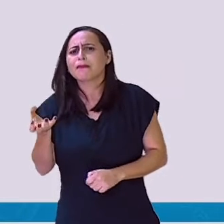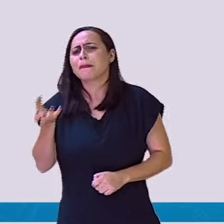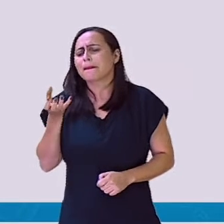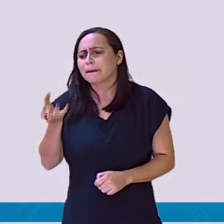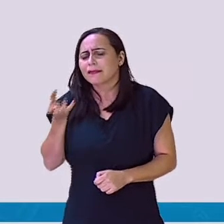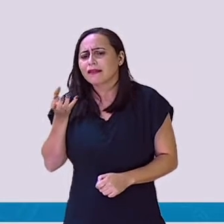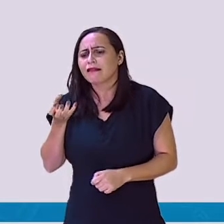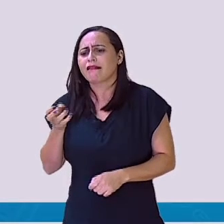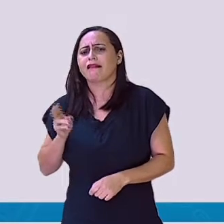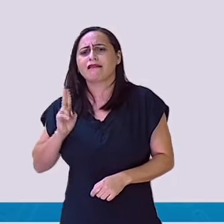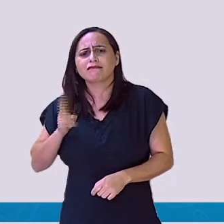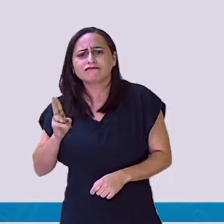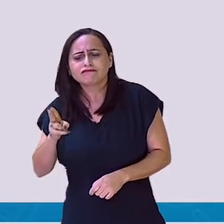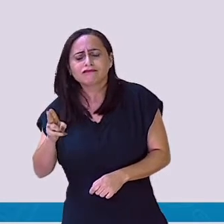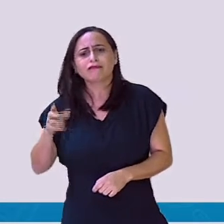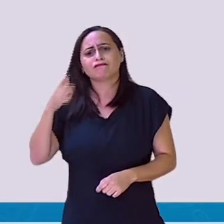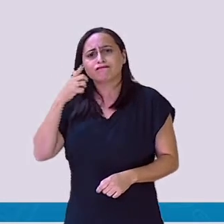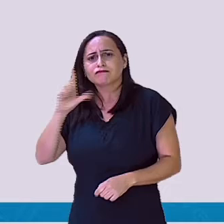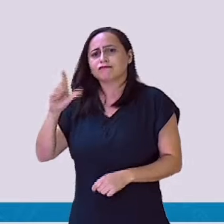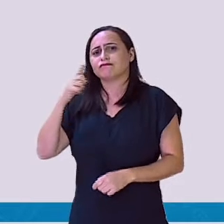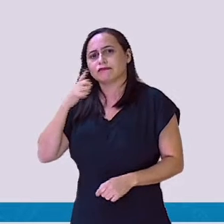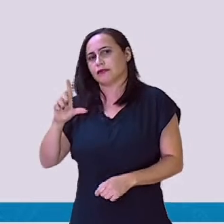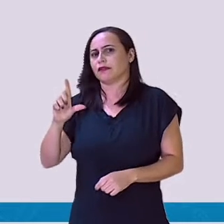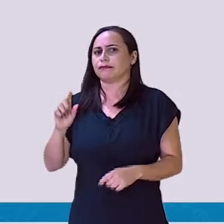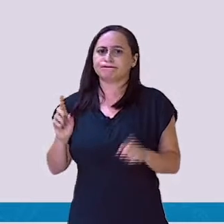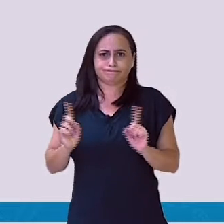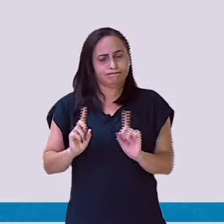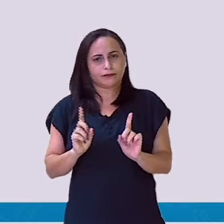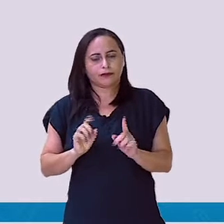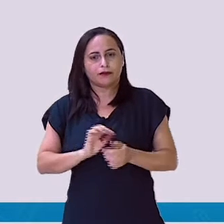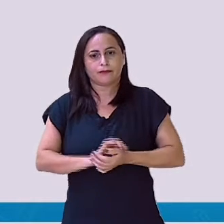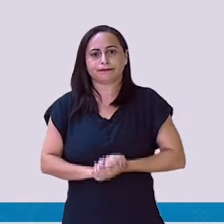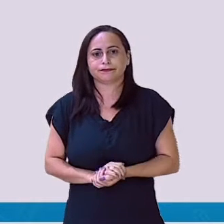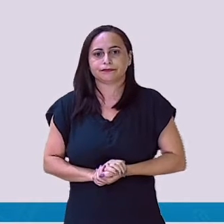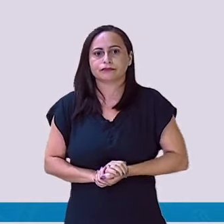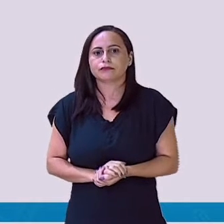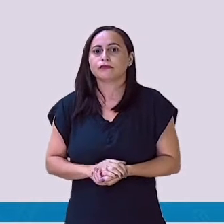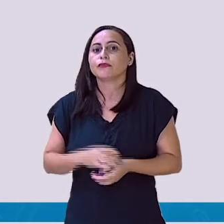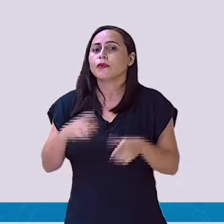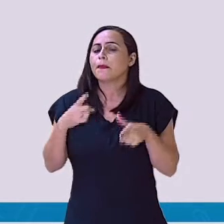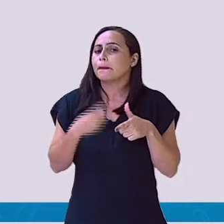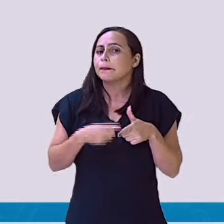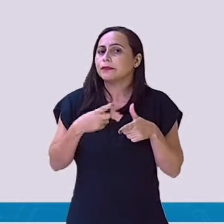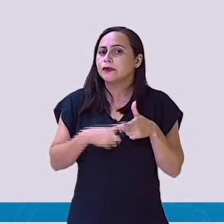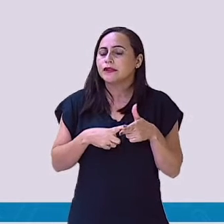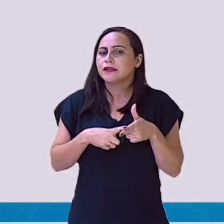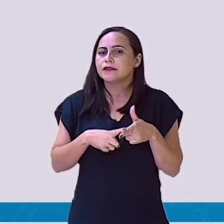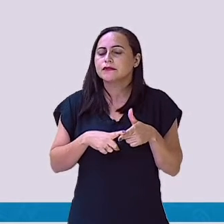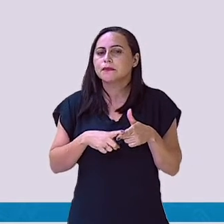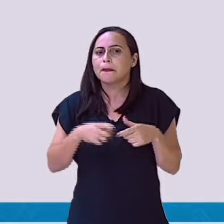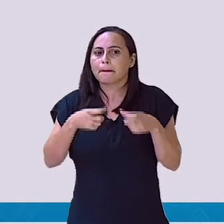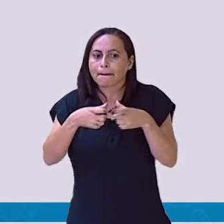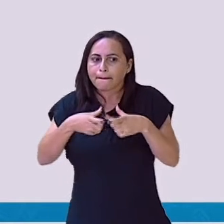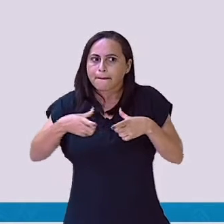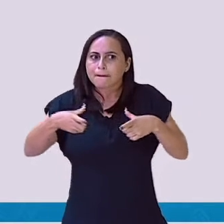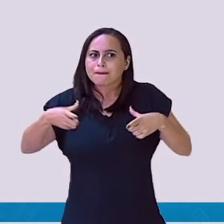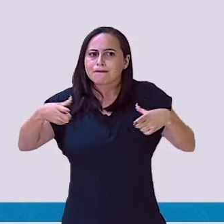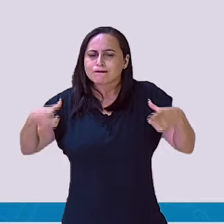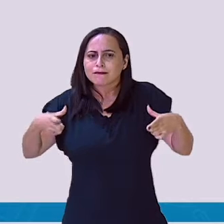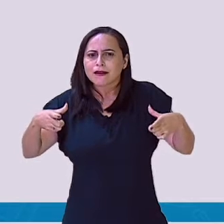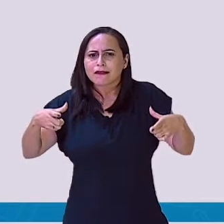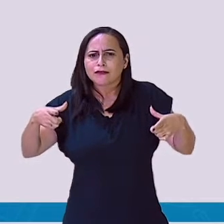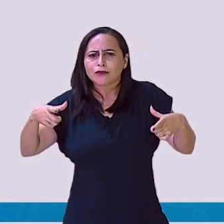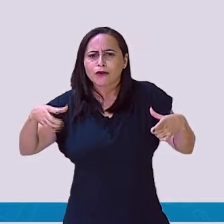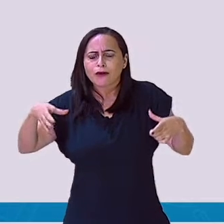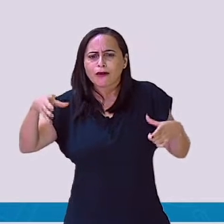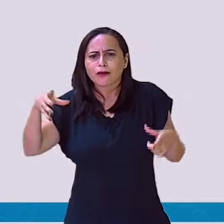mesmo parecendo impossível. Por isso, quanto maior for nossa capacidade